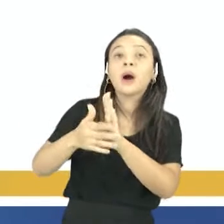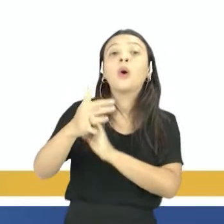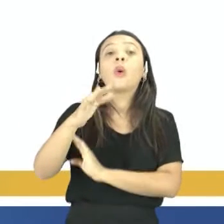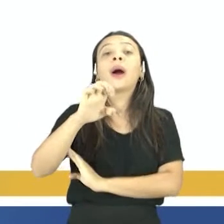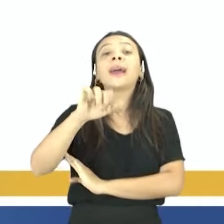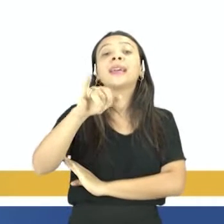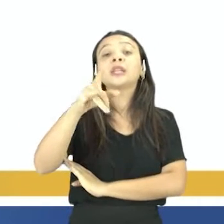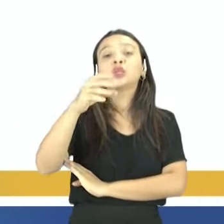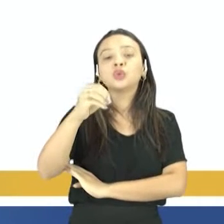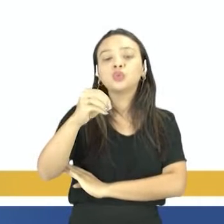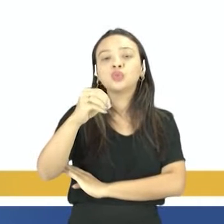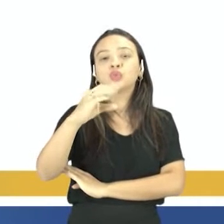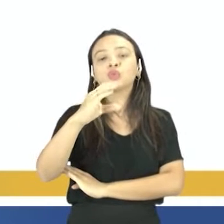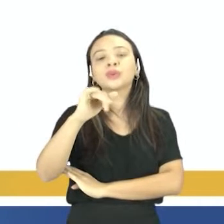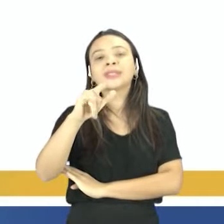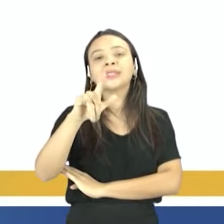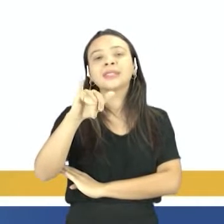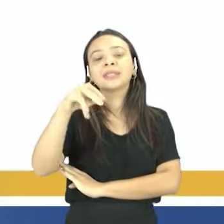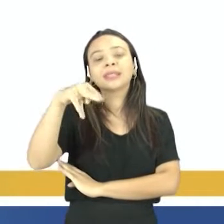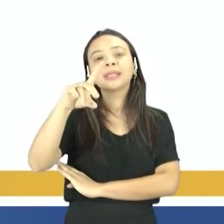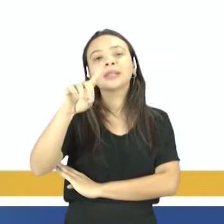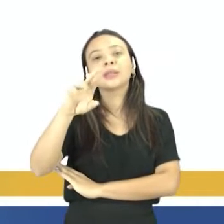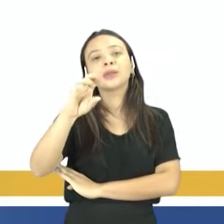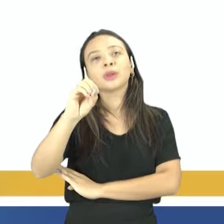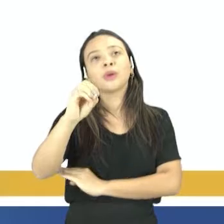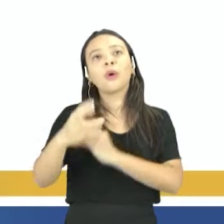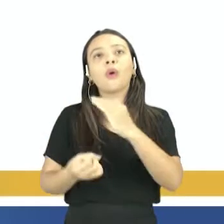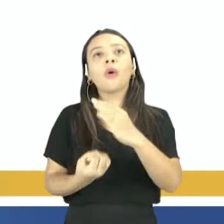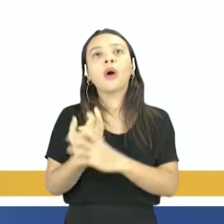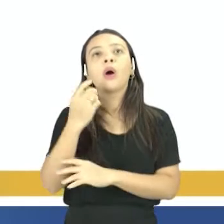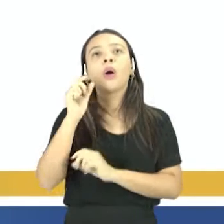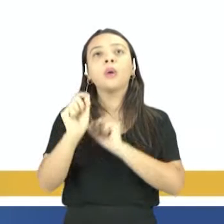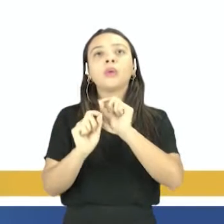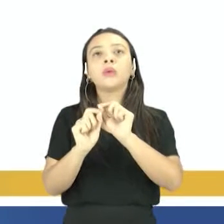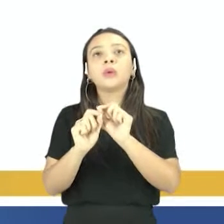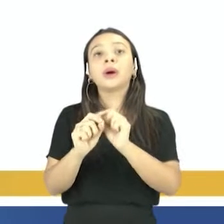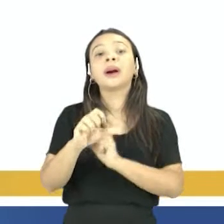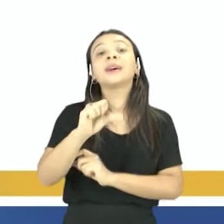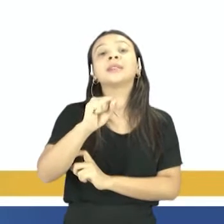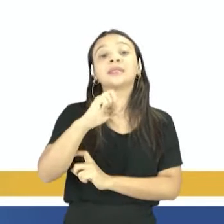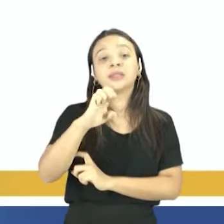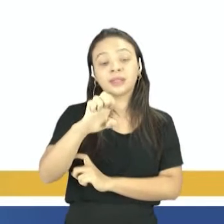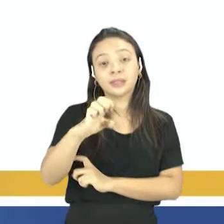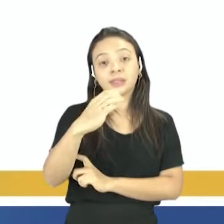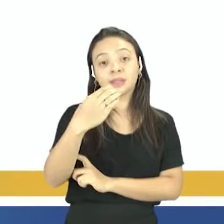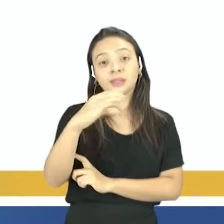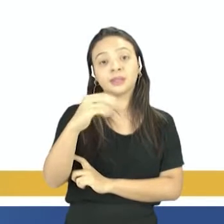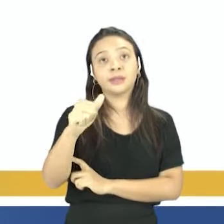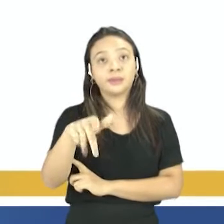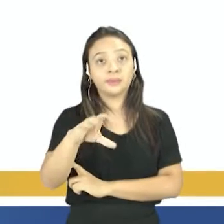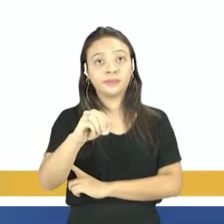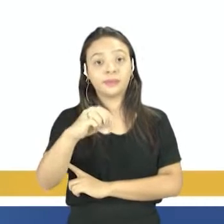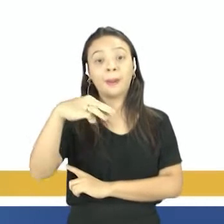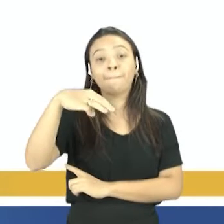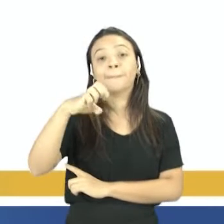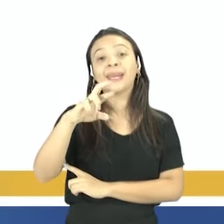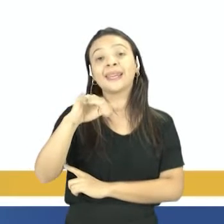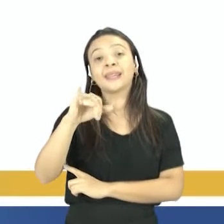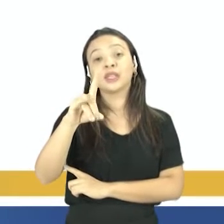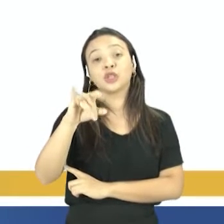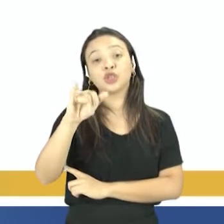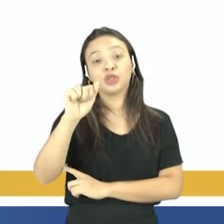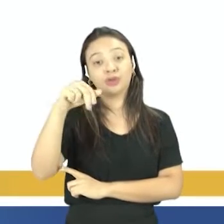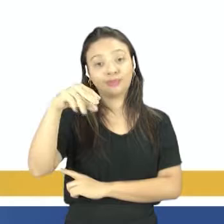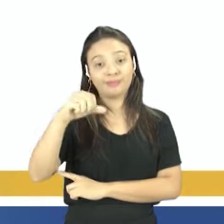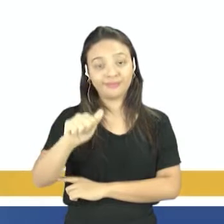no caso, eu formo uma secção chamada de secção meridiana. E aqui é interessante, gente. Eu tenho um